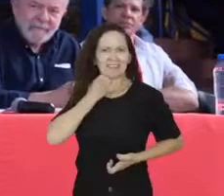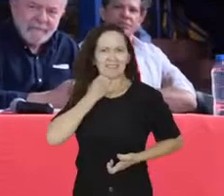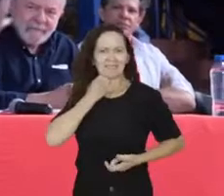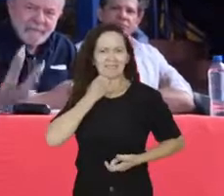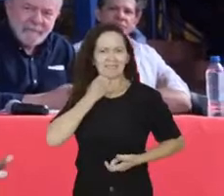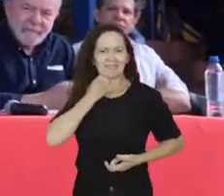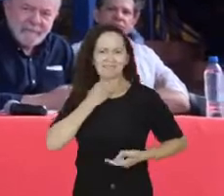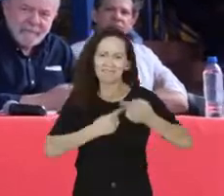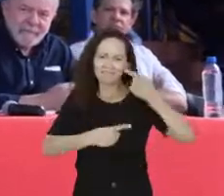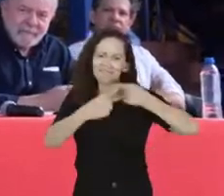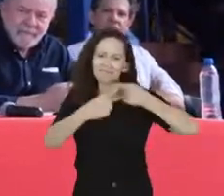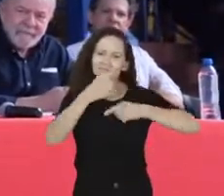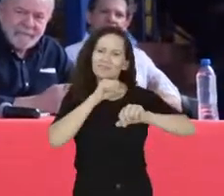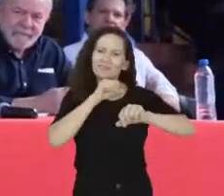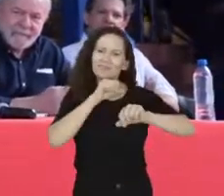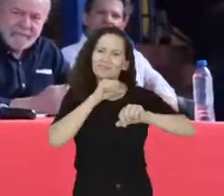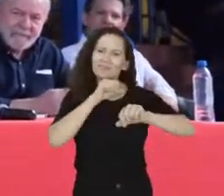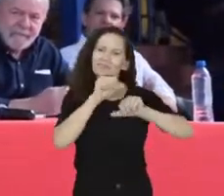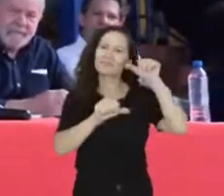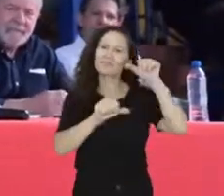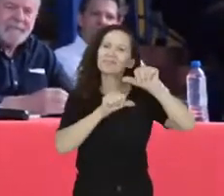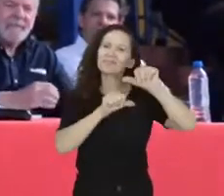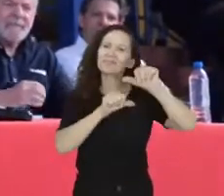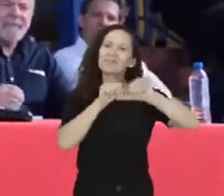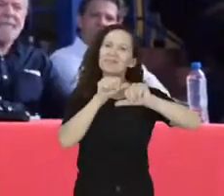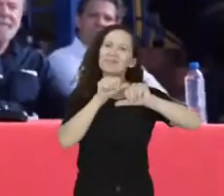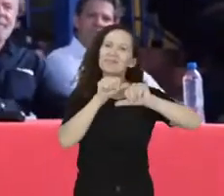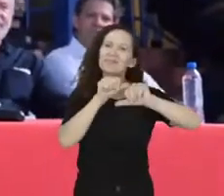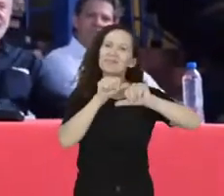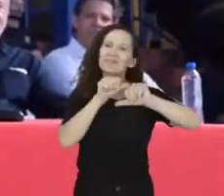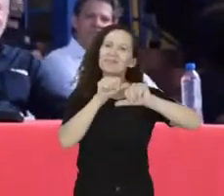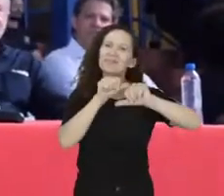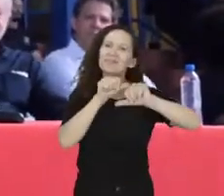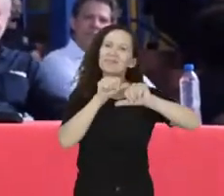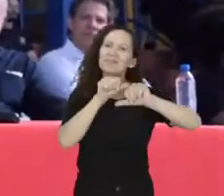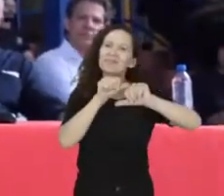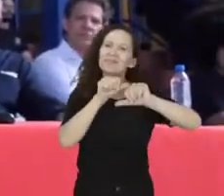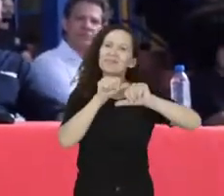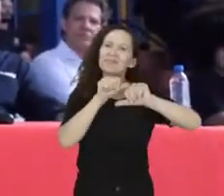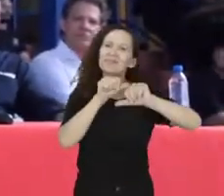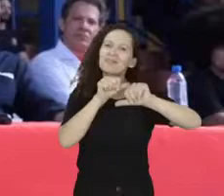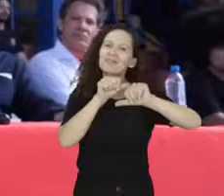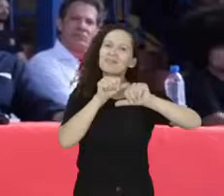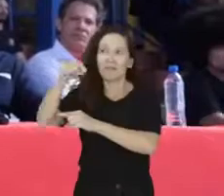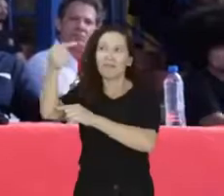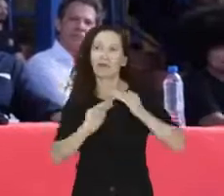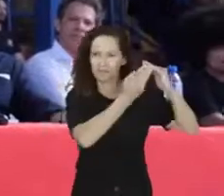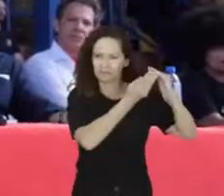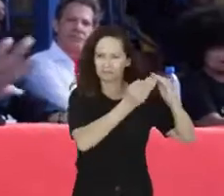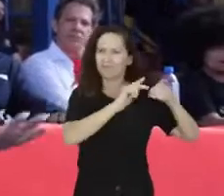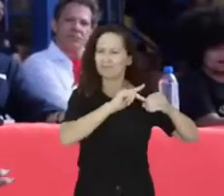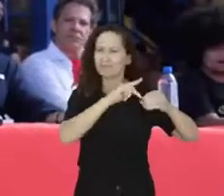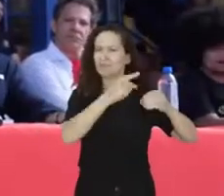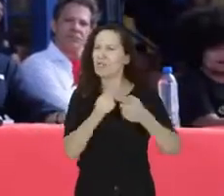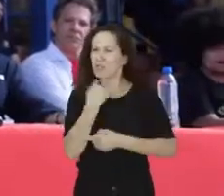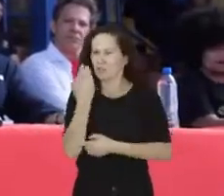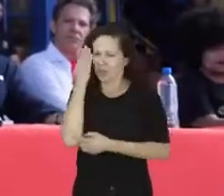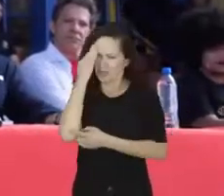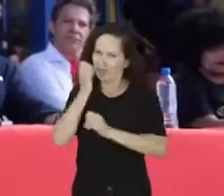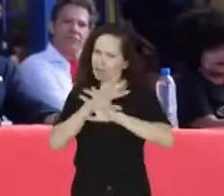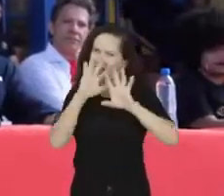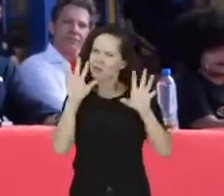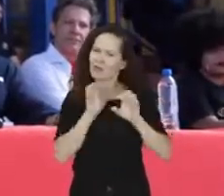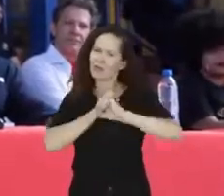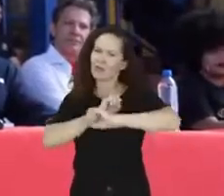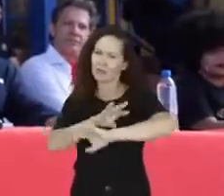transformar a realidade deles dentro e fora das comunidades? Porque nós sabemos que a educação,